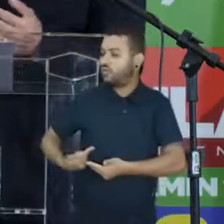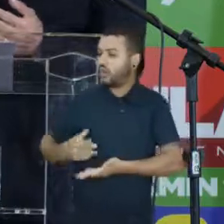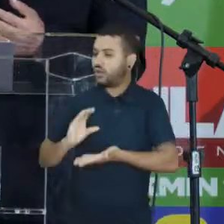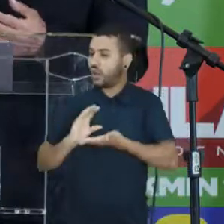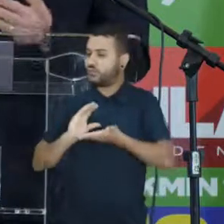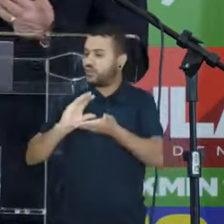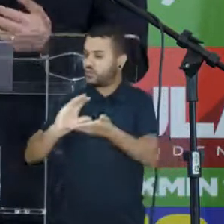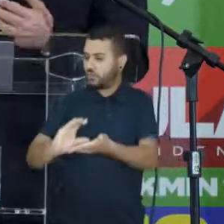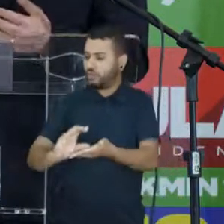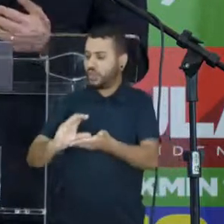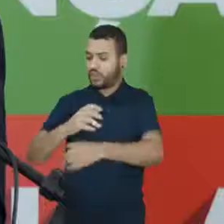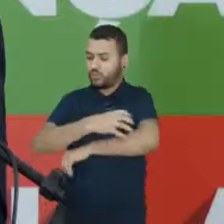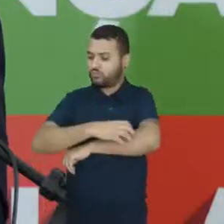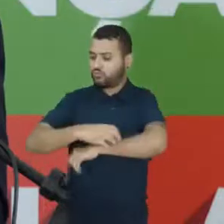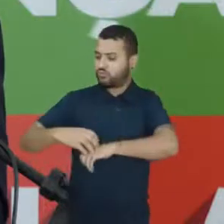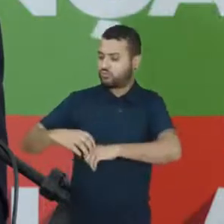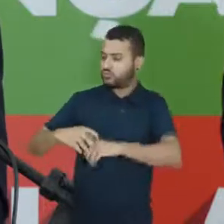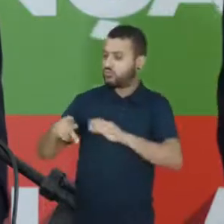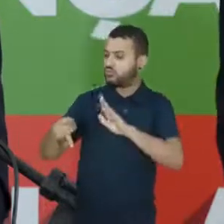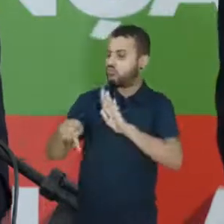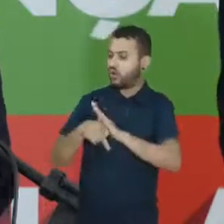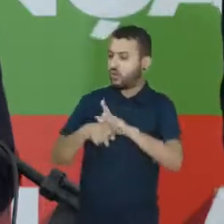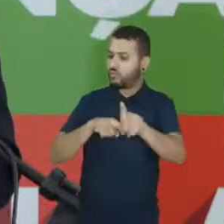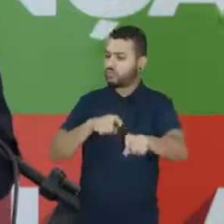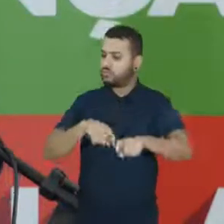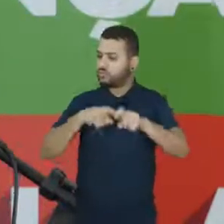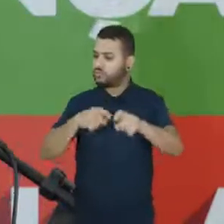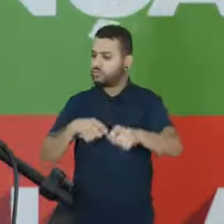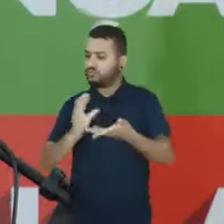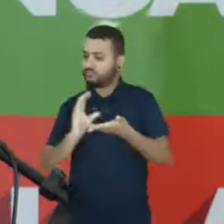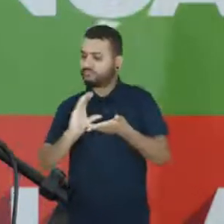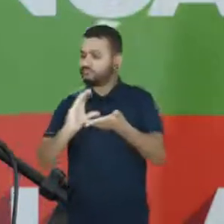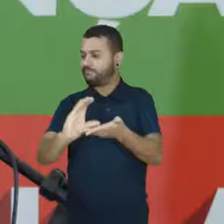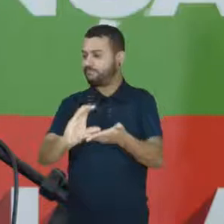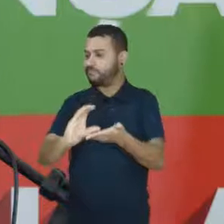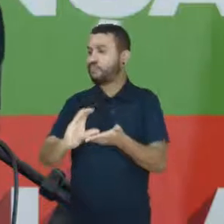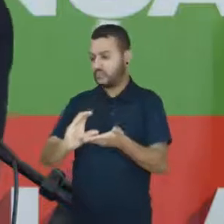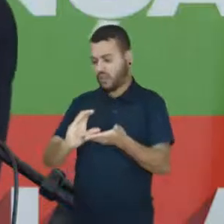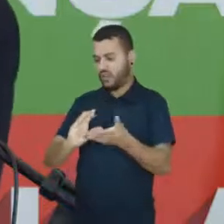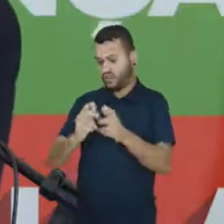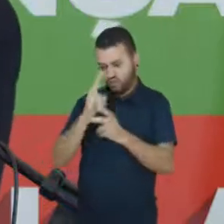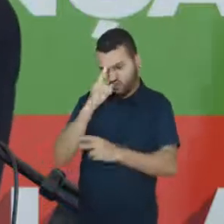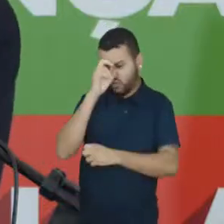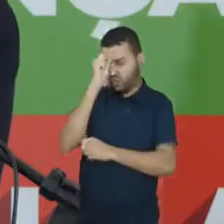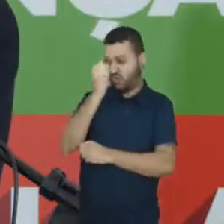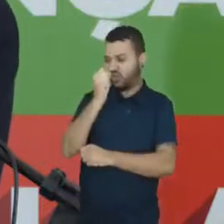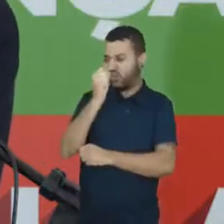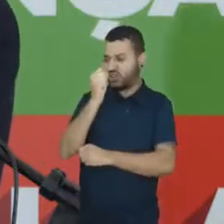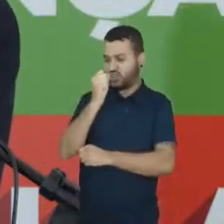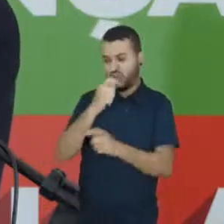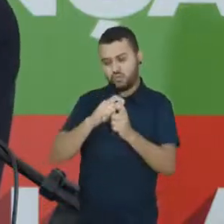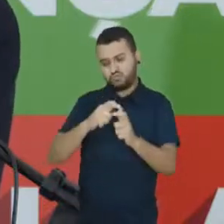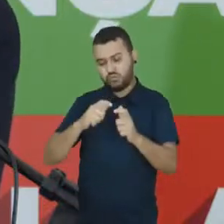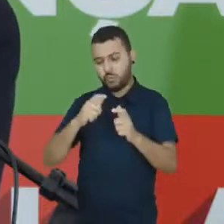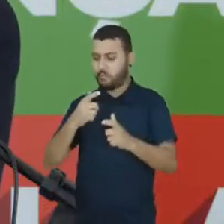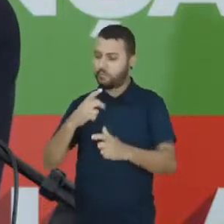investimento na agricultura, sabe, grande na agricultura pequena e média do que nós fizemos nos nossos